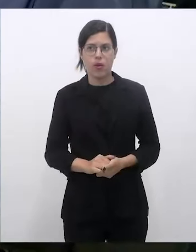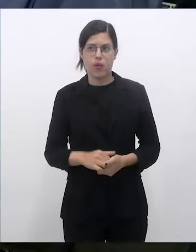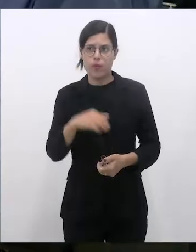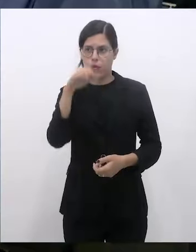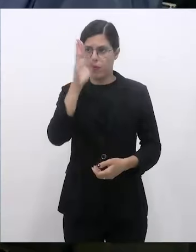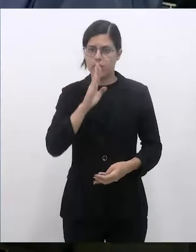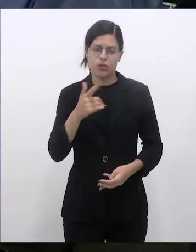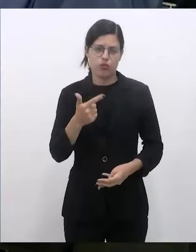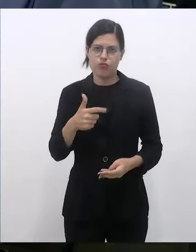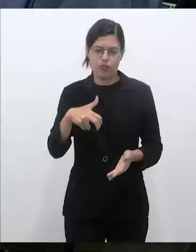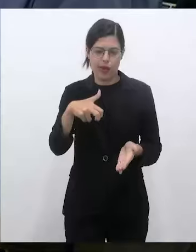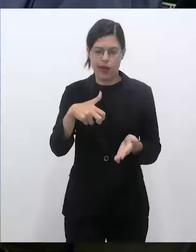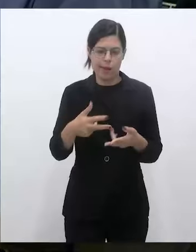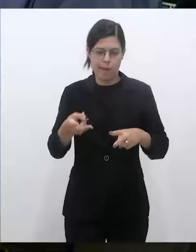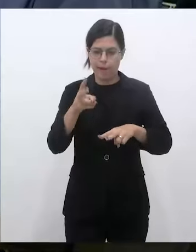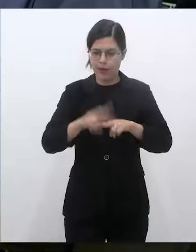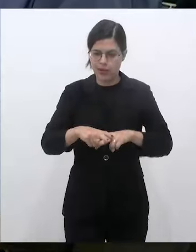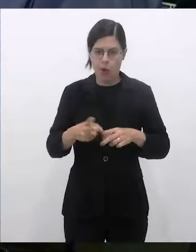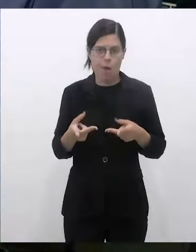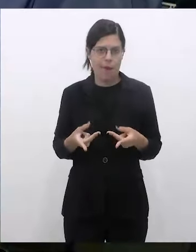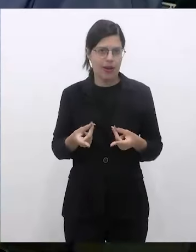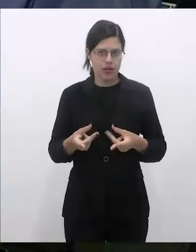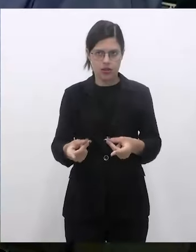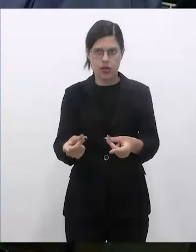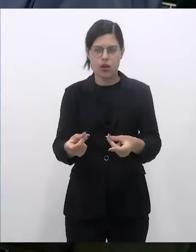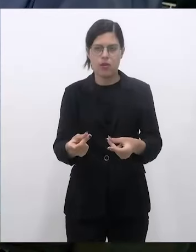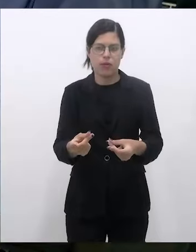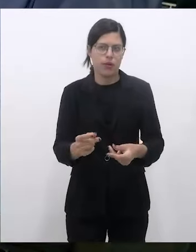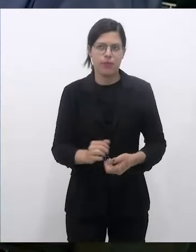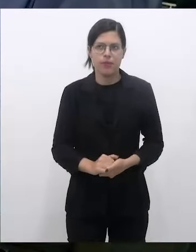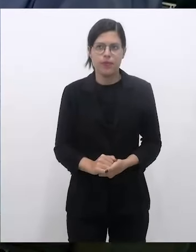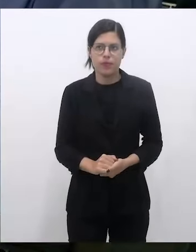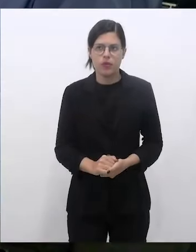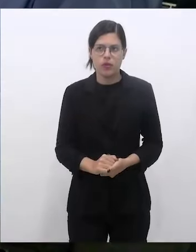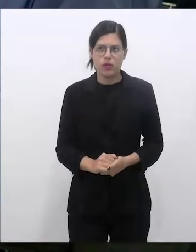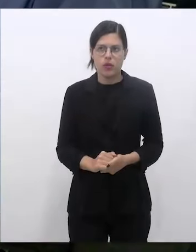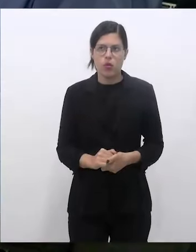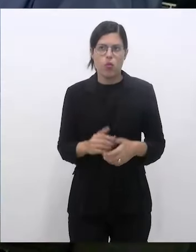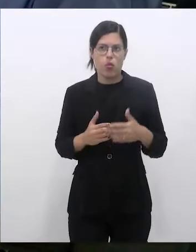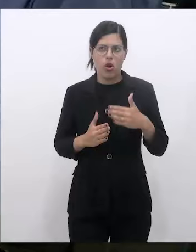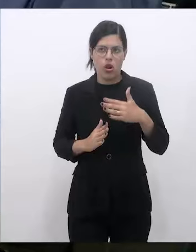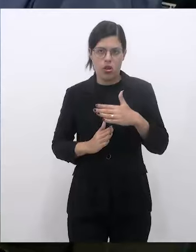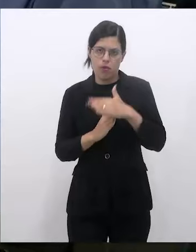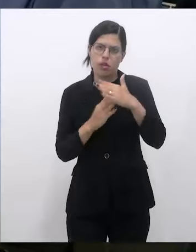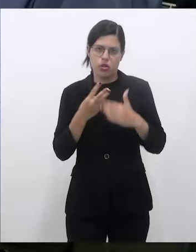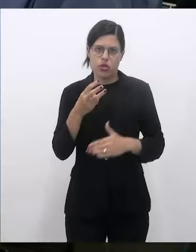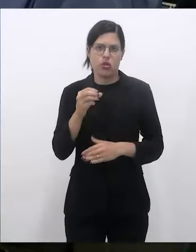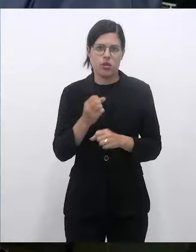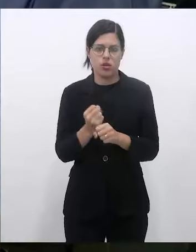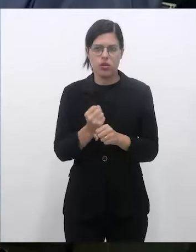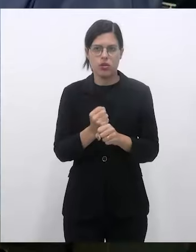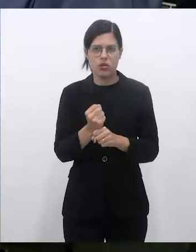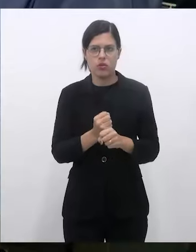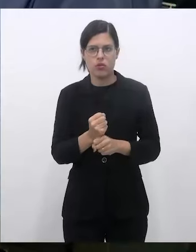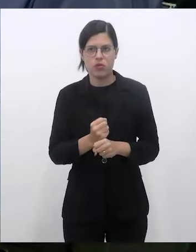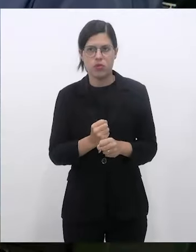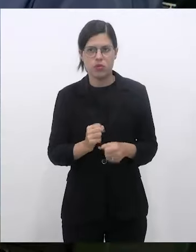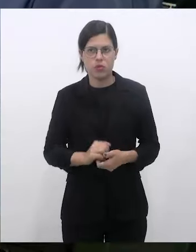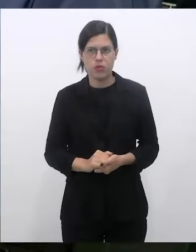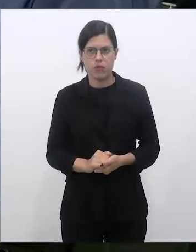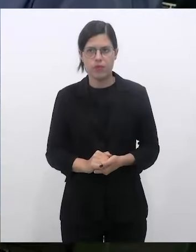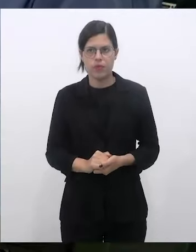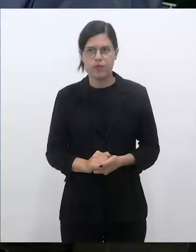cabe prisão perpétua, né? No ordenamento jurídico brasileiro. Negativo. A gente tem um máximo de cumprimento de pena de 30 anos.